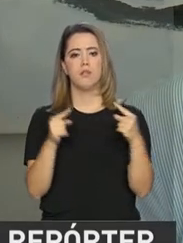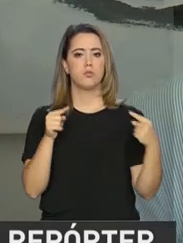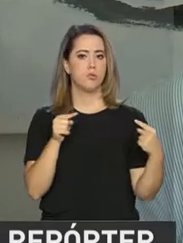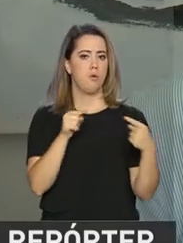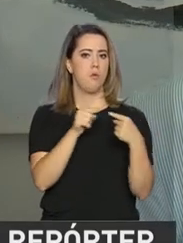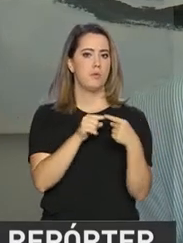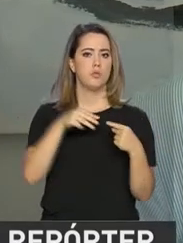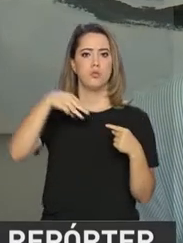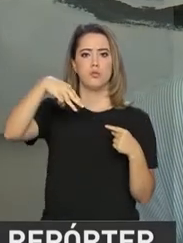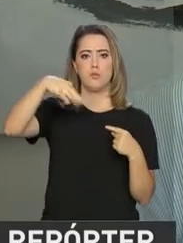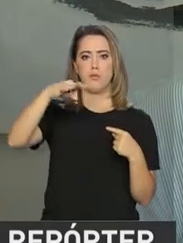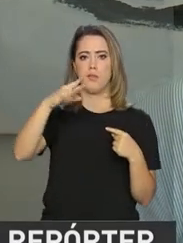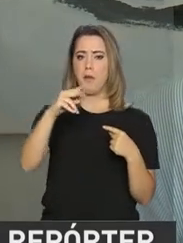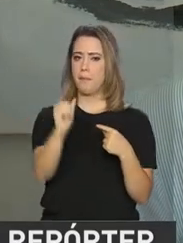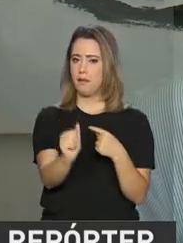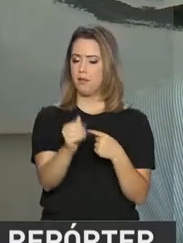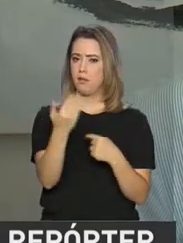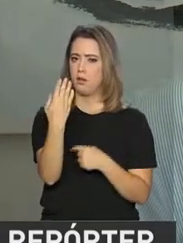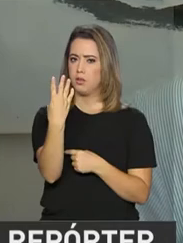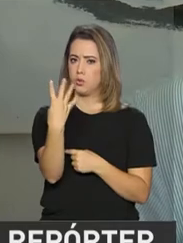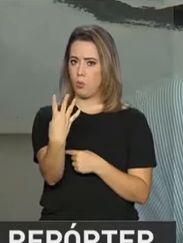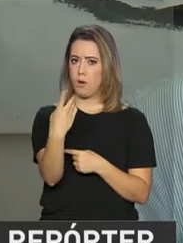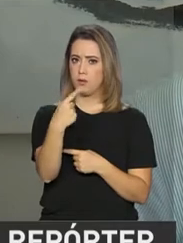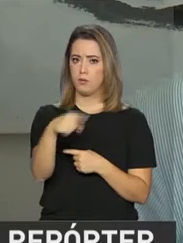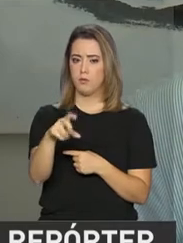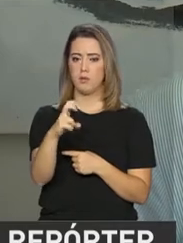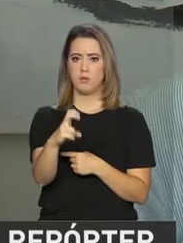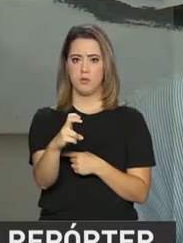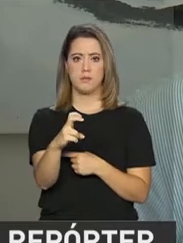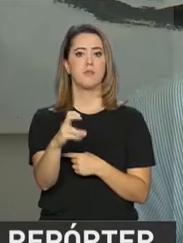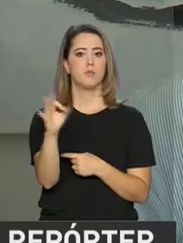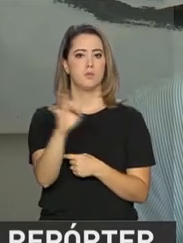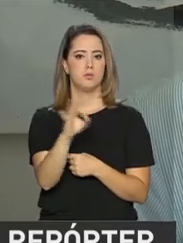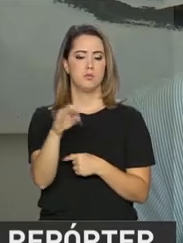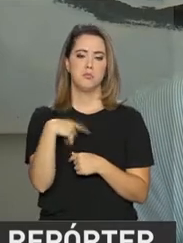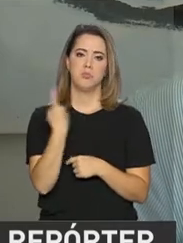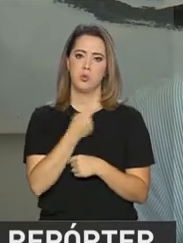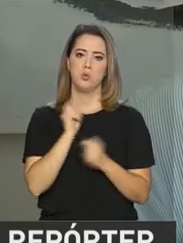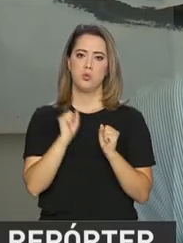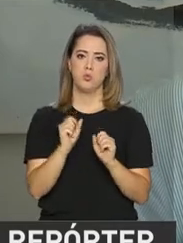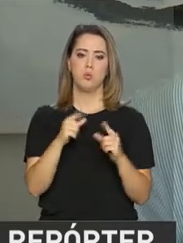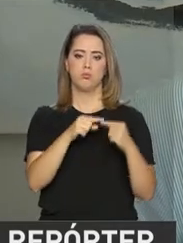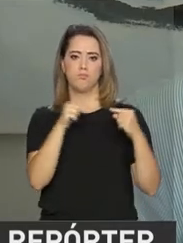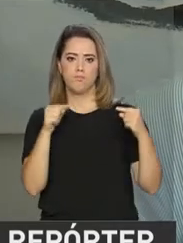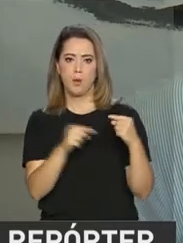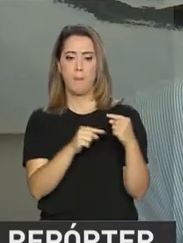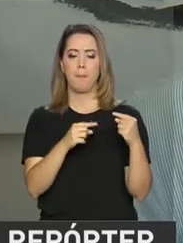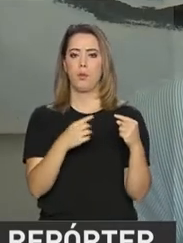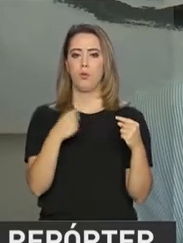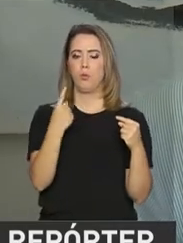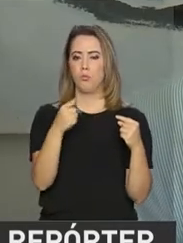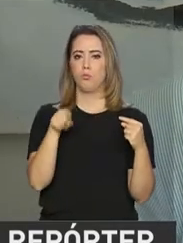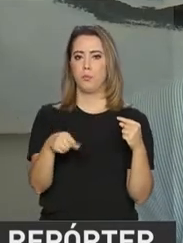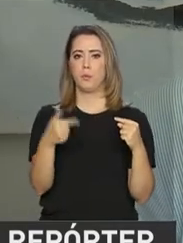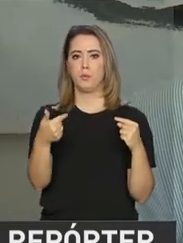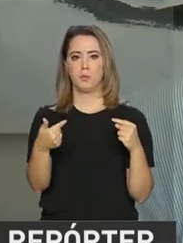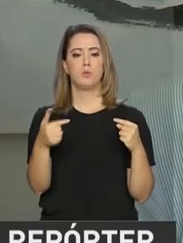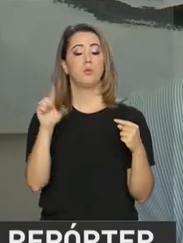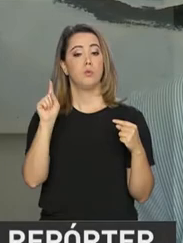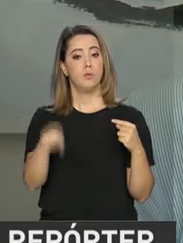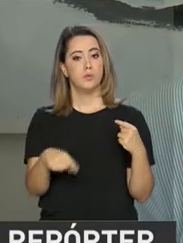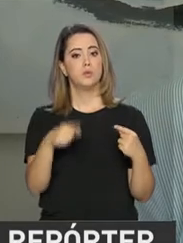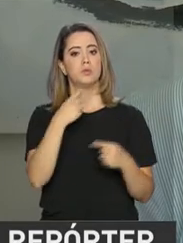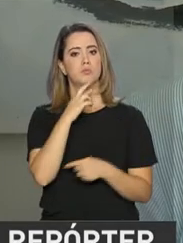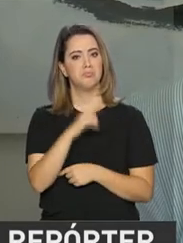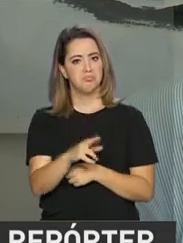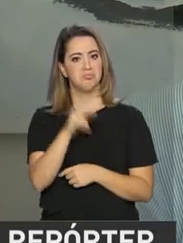que é de 4 mm ea gente deve fechar um ponto dois abaixo de nossa meta de inflação então isso continua sendo estão